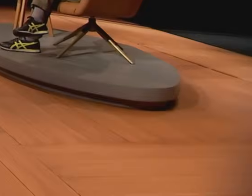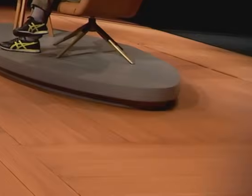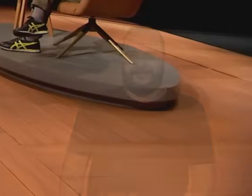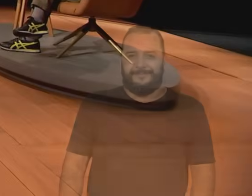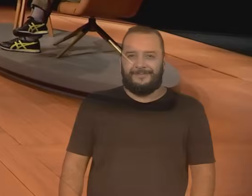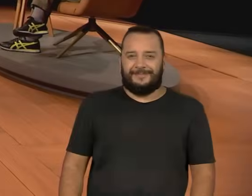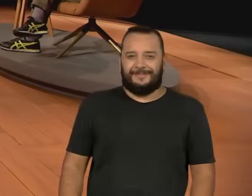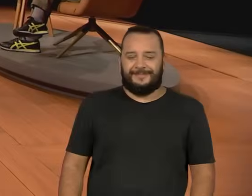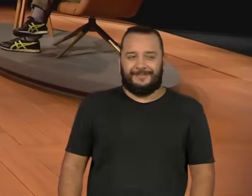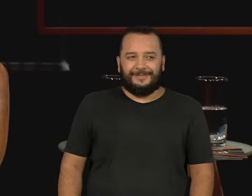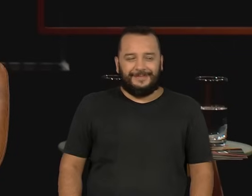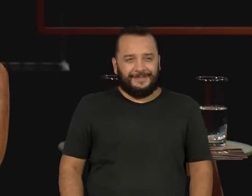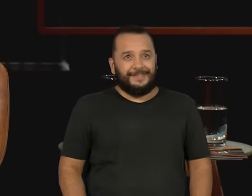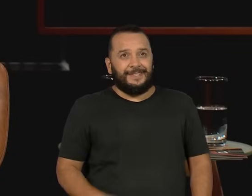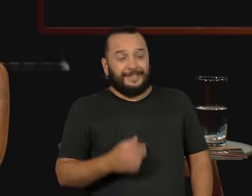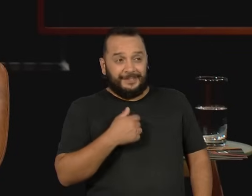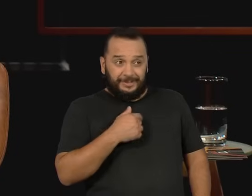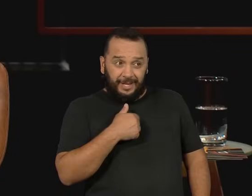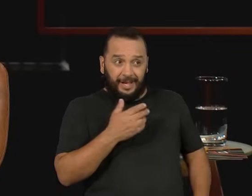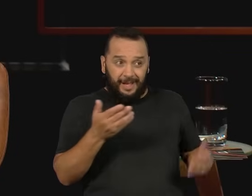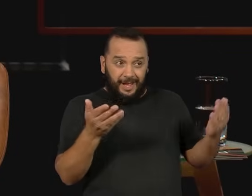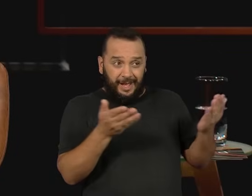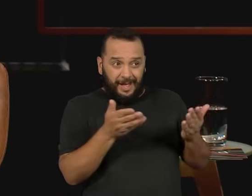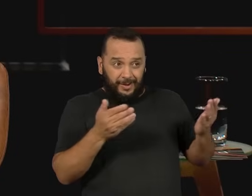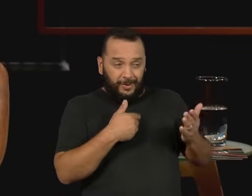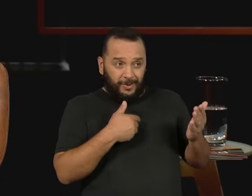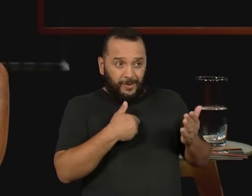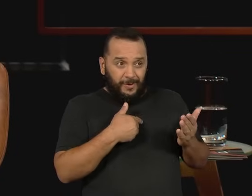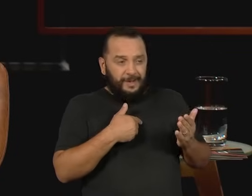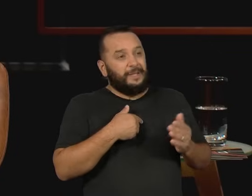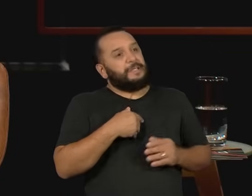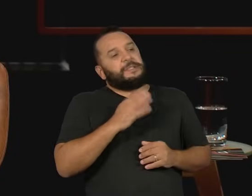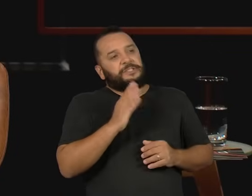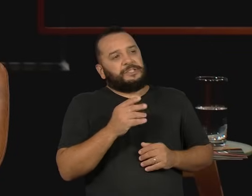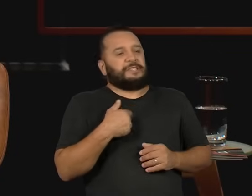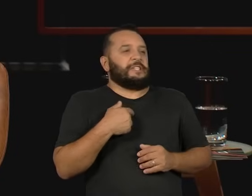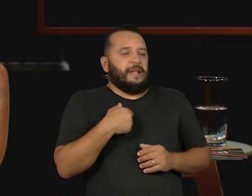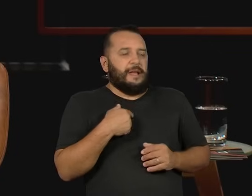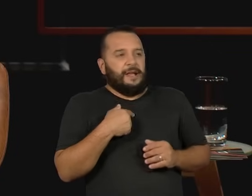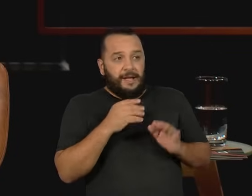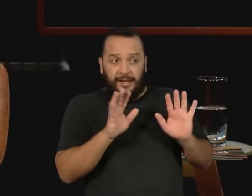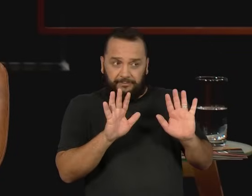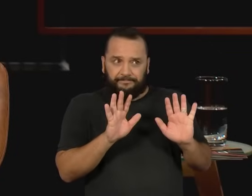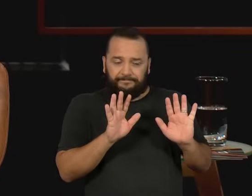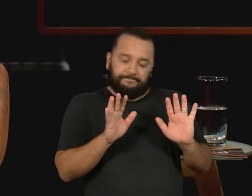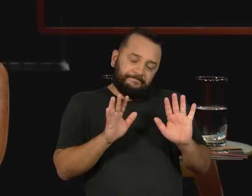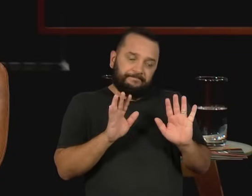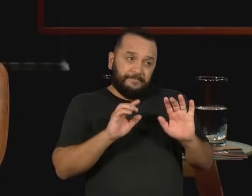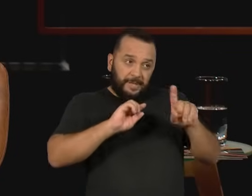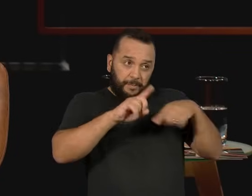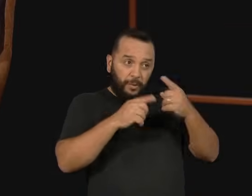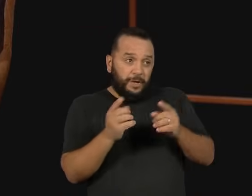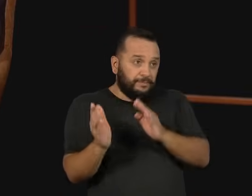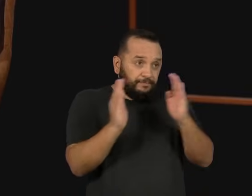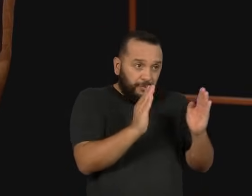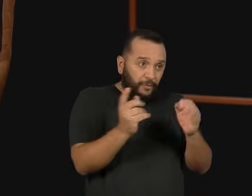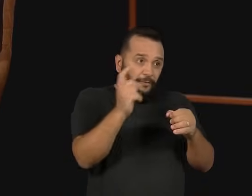Vamos fazer mais uma pausa, Wisnik, para a gente voltar no próximo bloco falando um pouco mais sobre música e